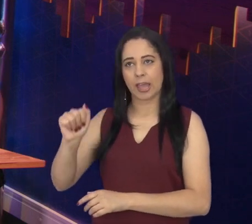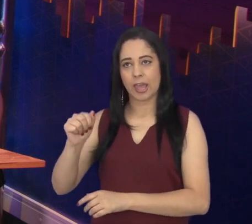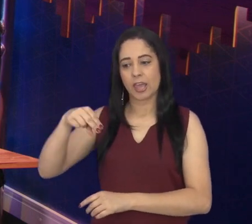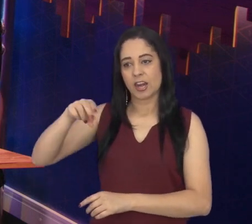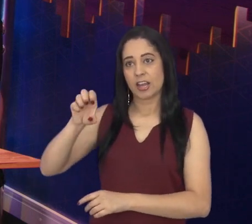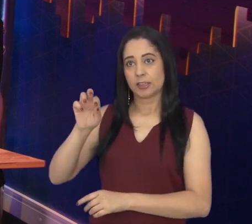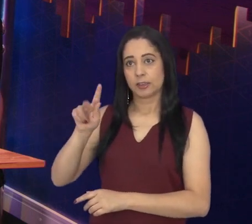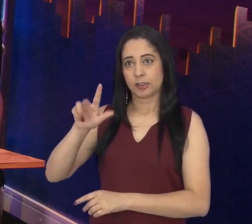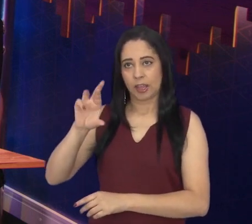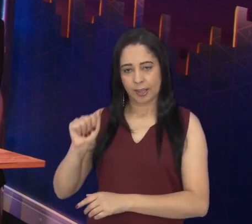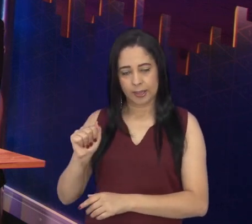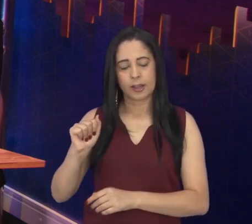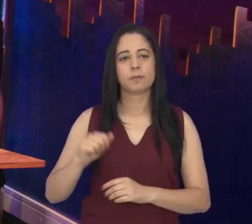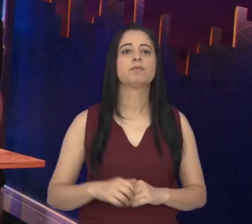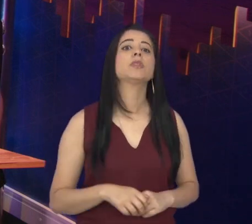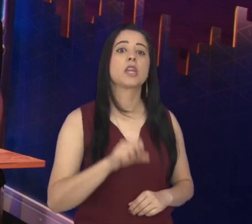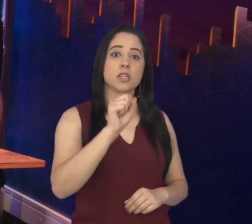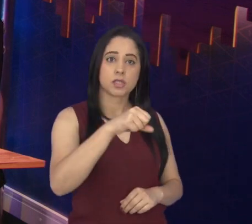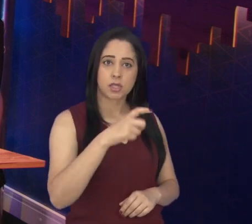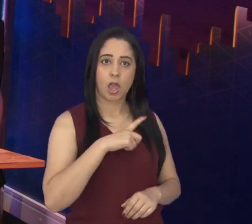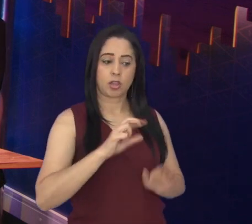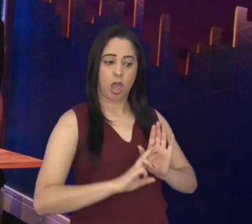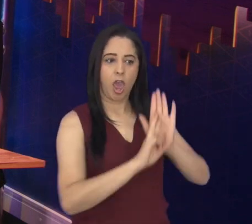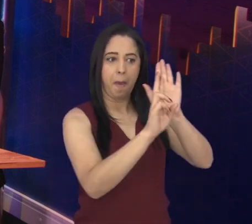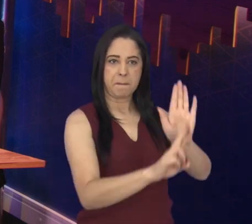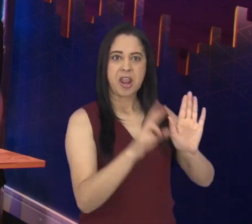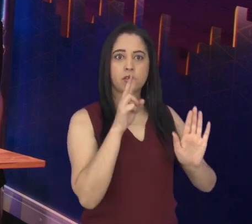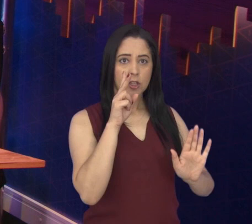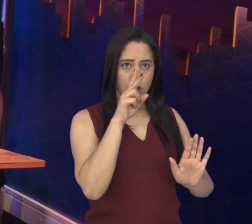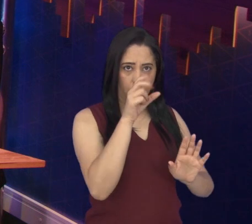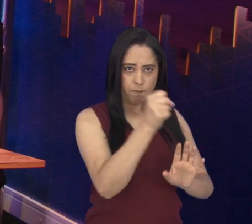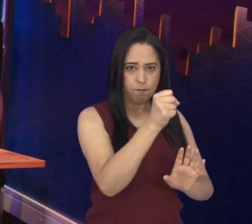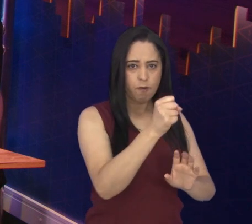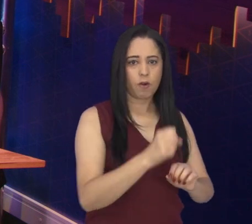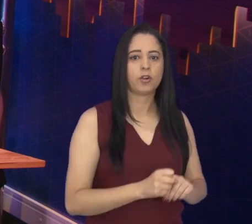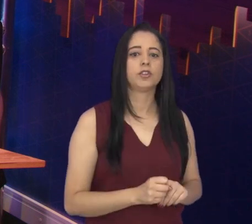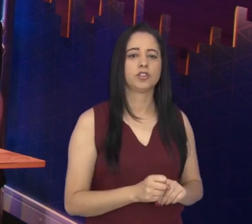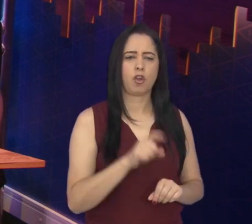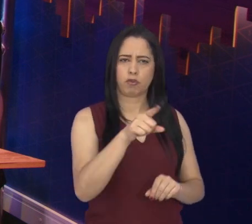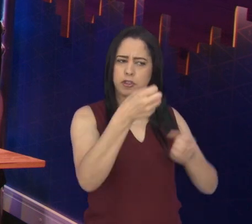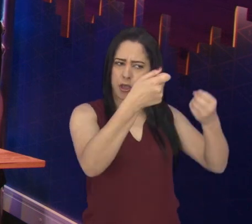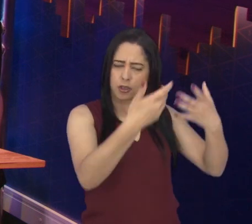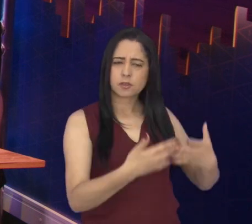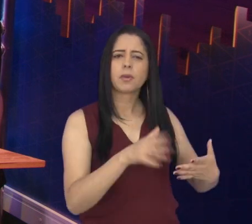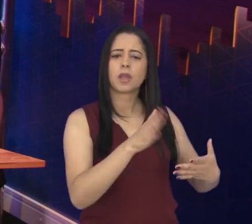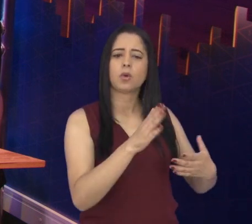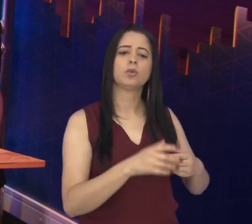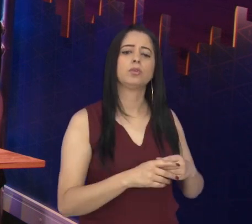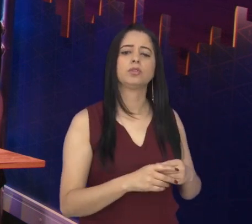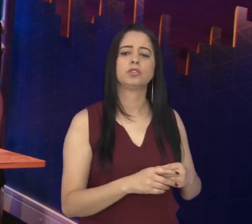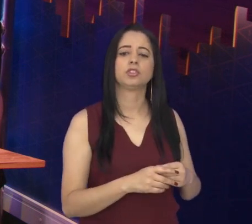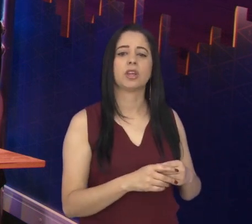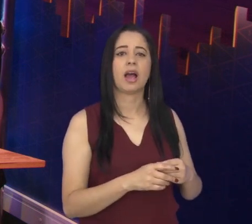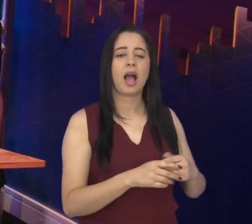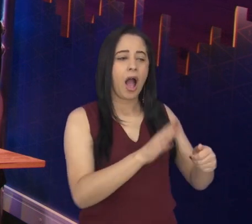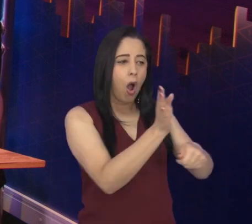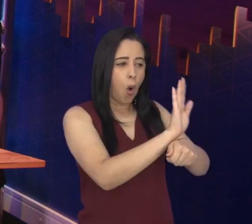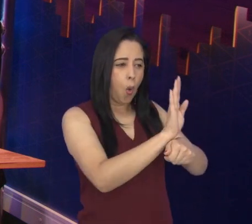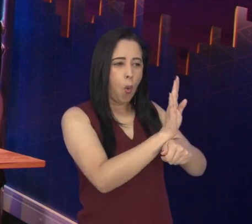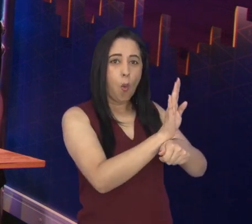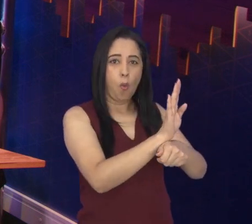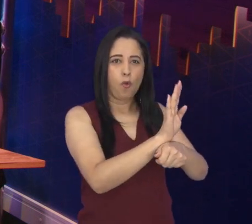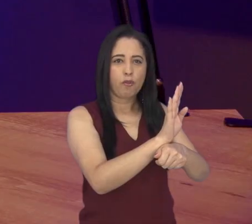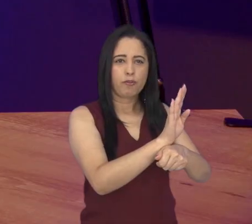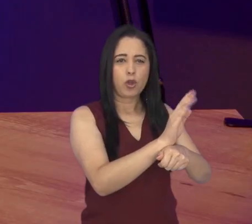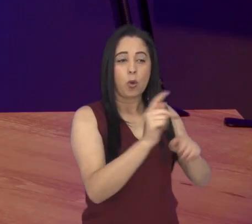Realmente tem uma representatividade muito grande e muito forte, né? Como você disse no começo, né, do outro bloco, em que os